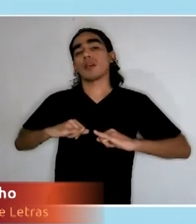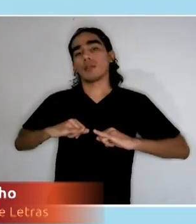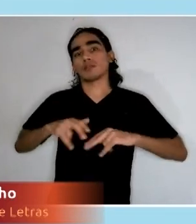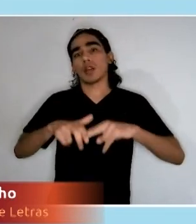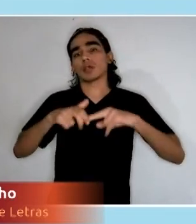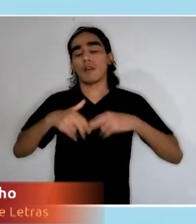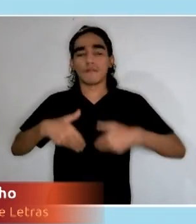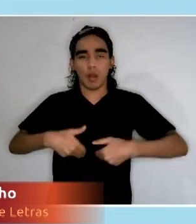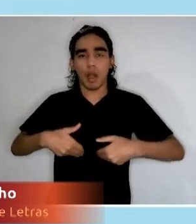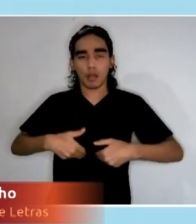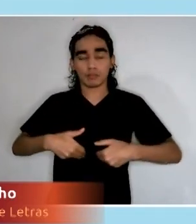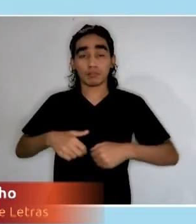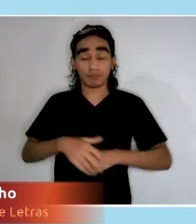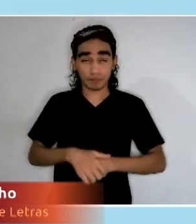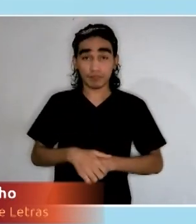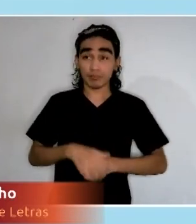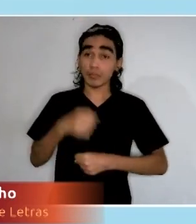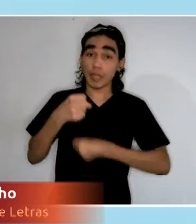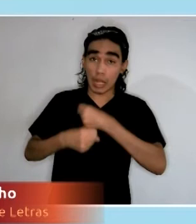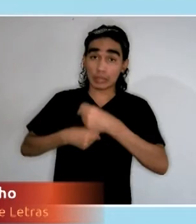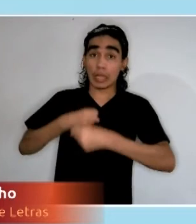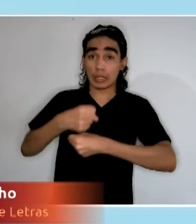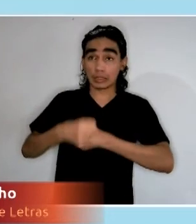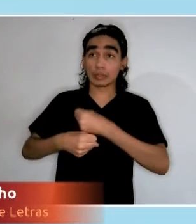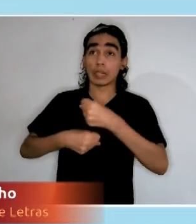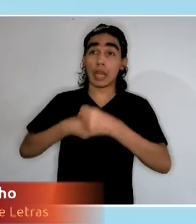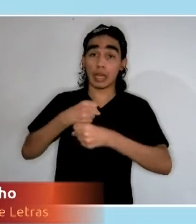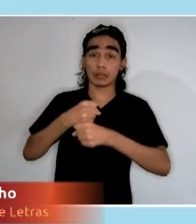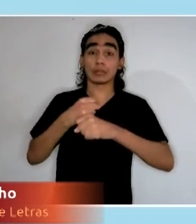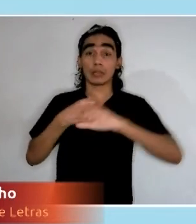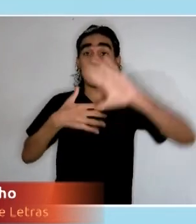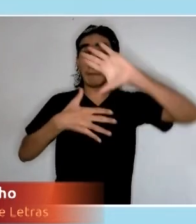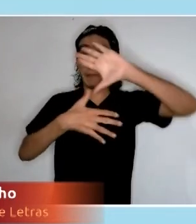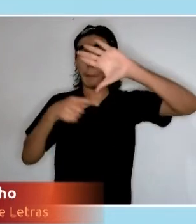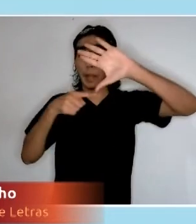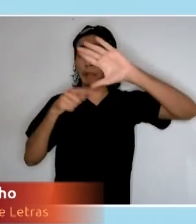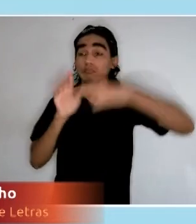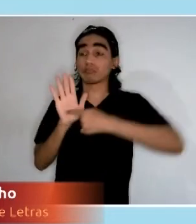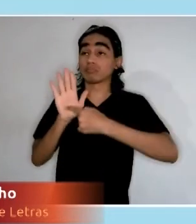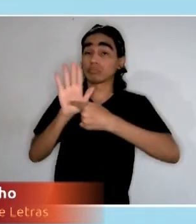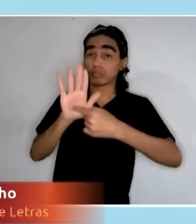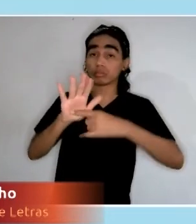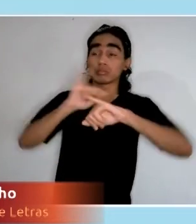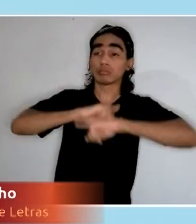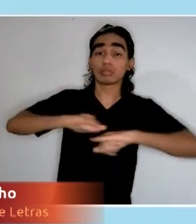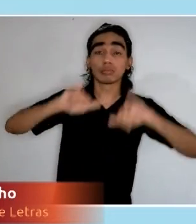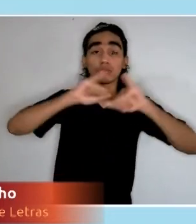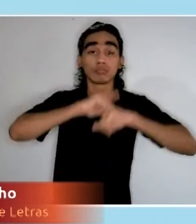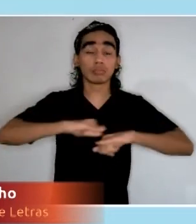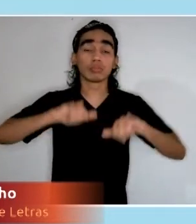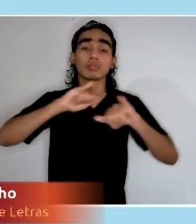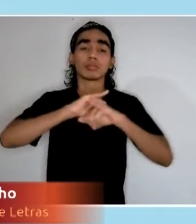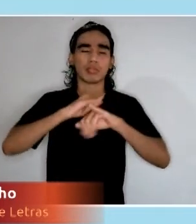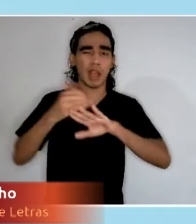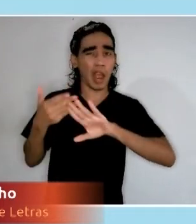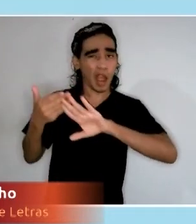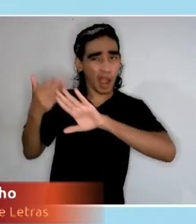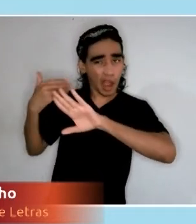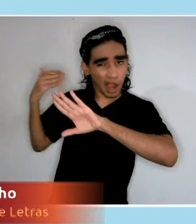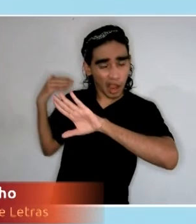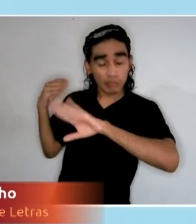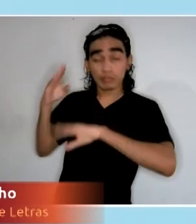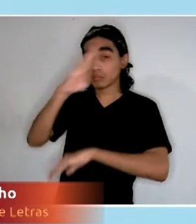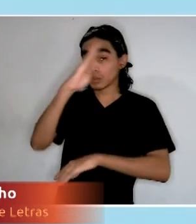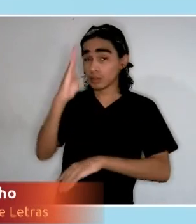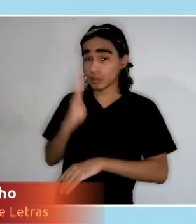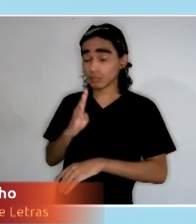mundo. Então, a cada ano, esse mapa era divulgado pelas Nações Unidas. E o Brasil, no início, aparecia